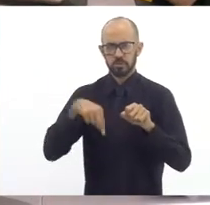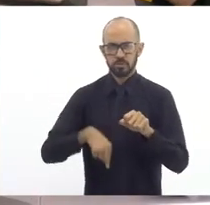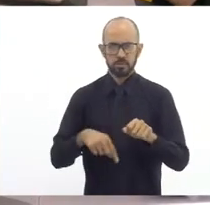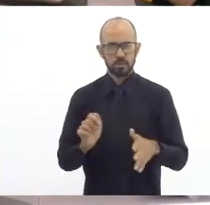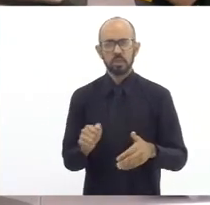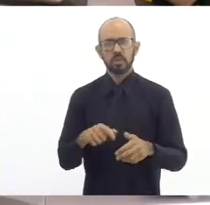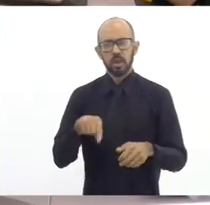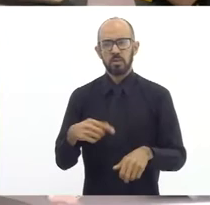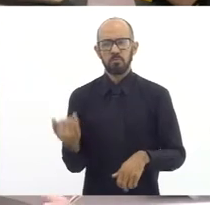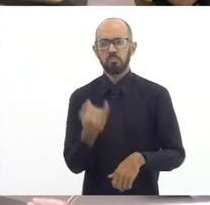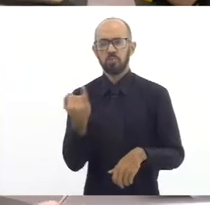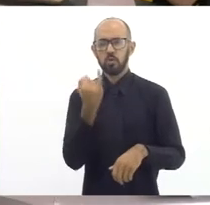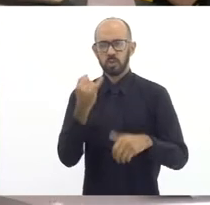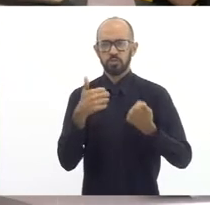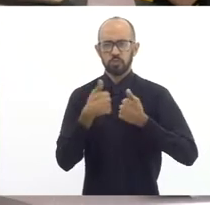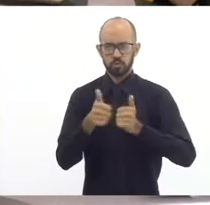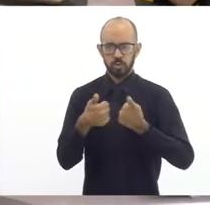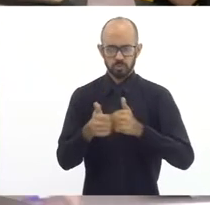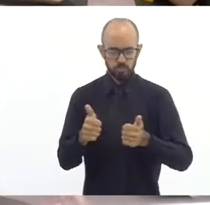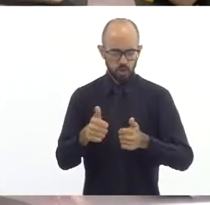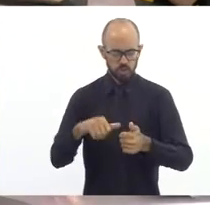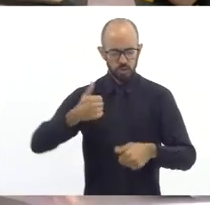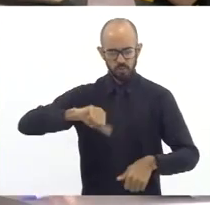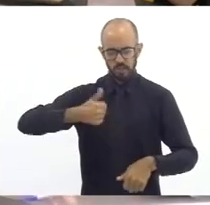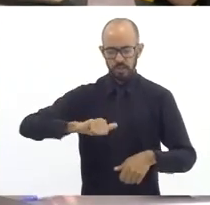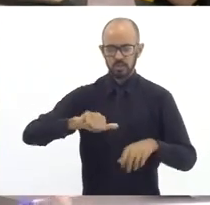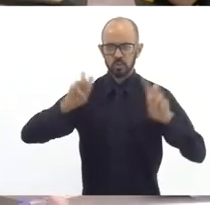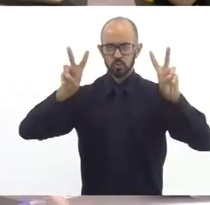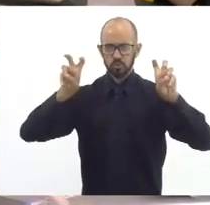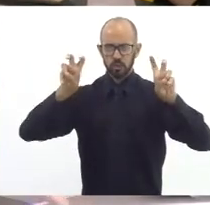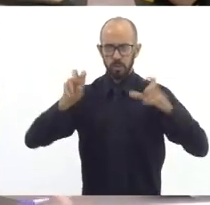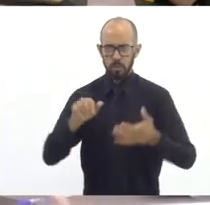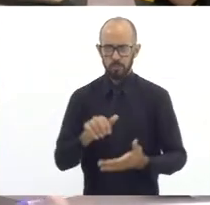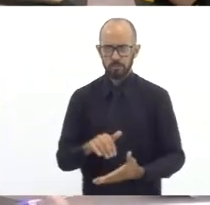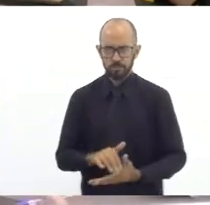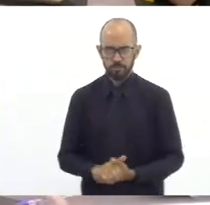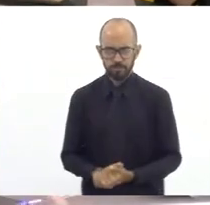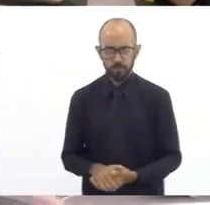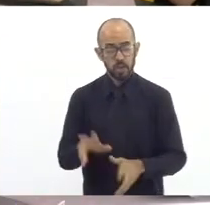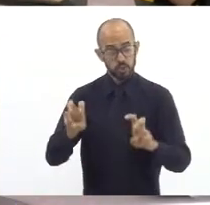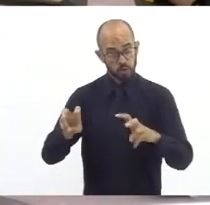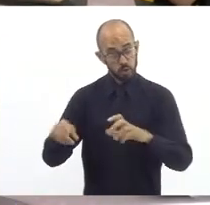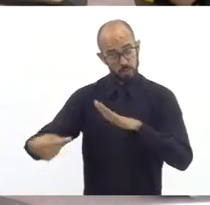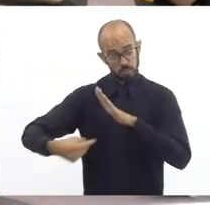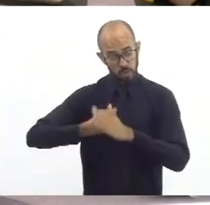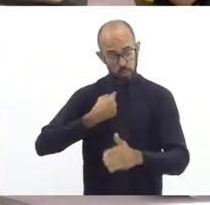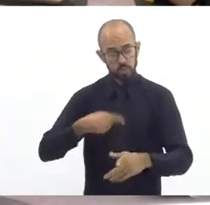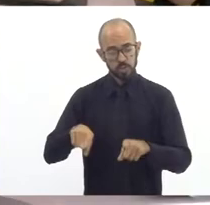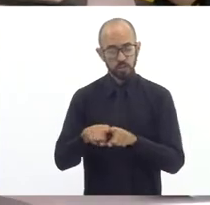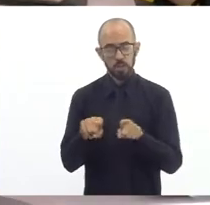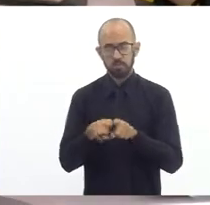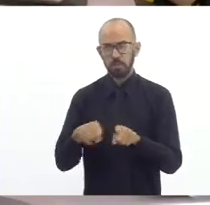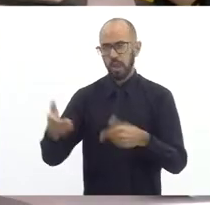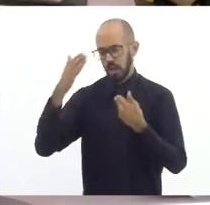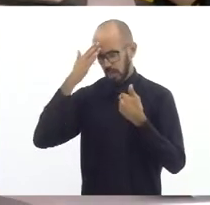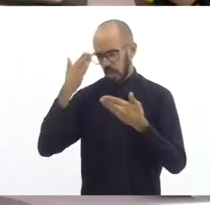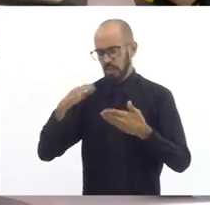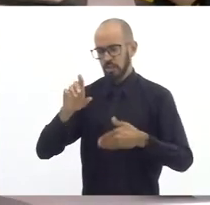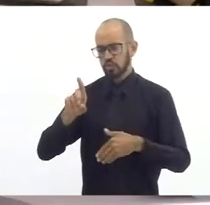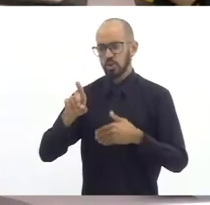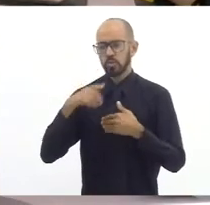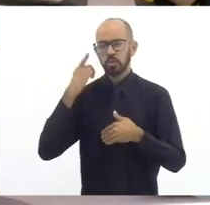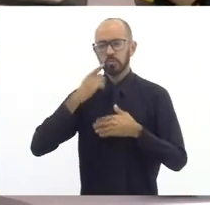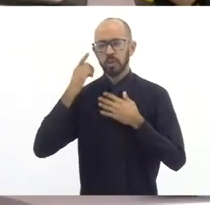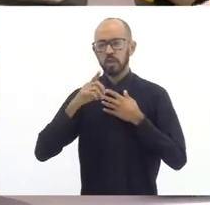relevantes para o transporte, para a análise do tema. Em relação à pergunta, cumprimento o deputado Dionísio Lins